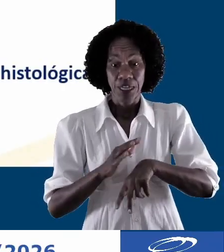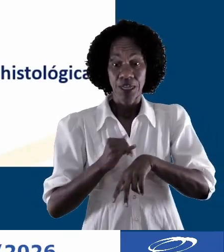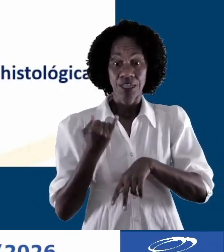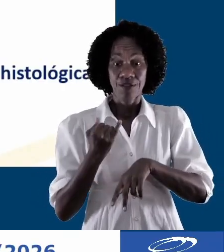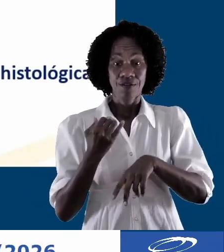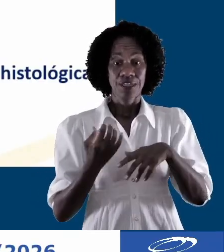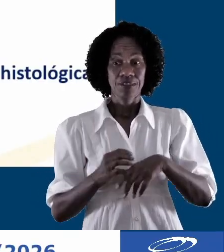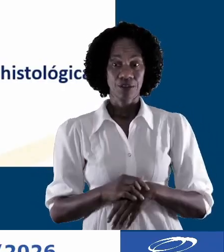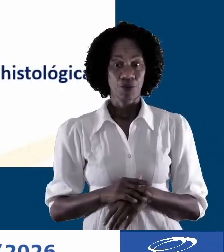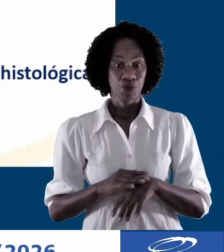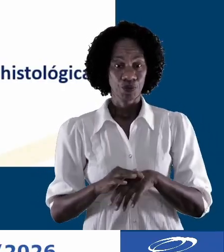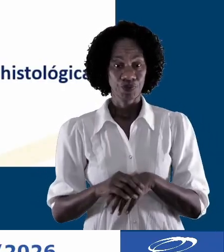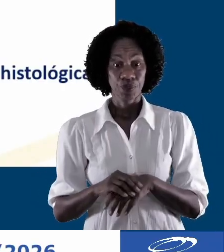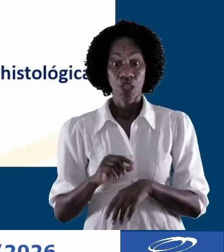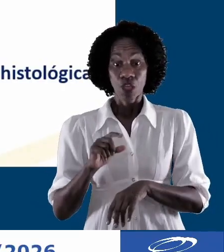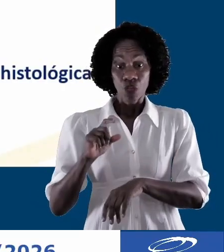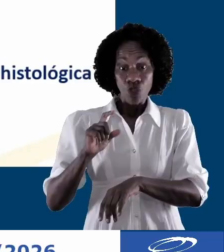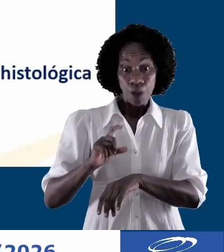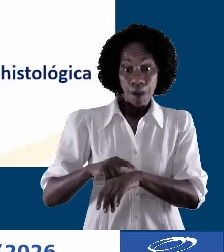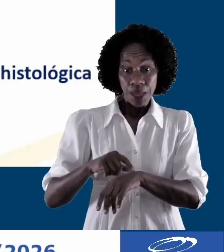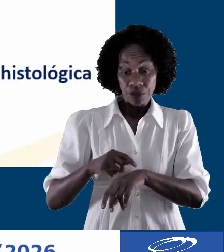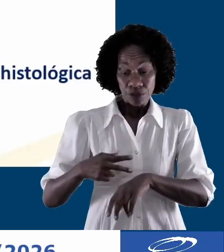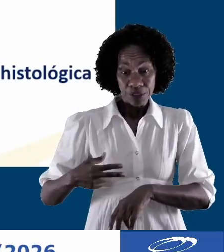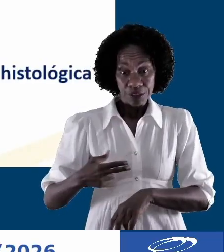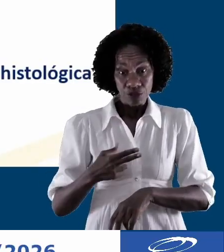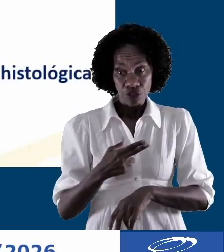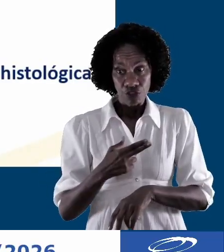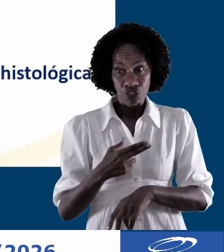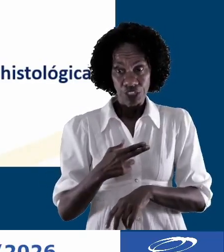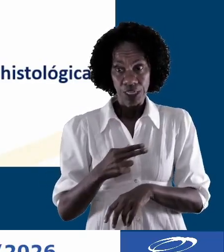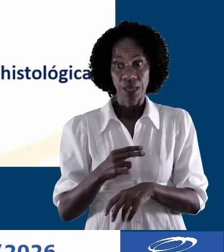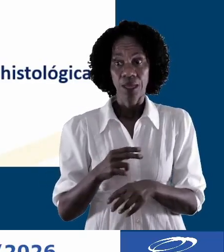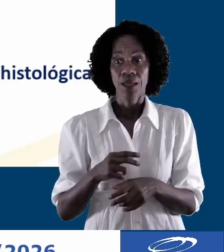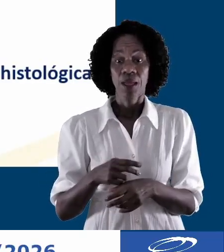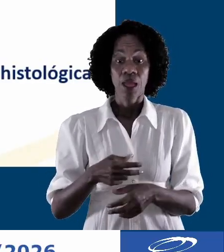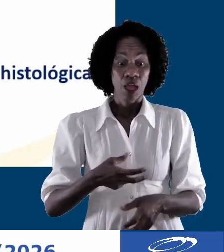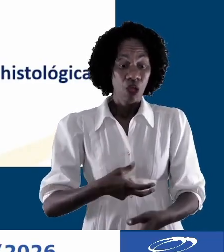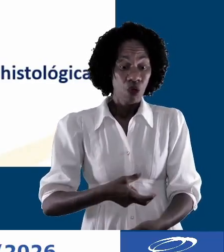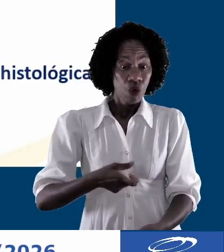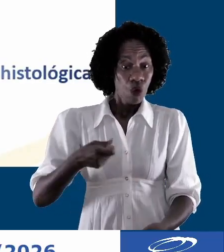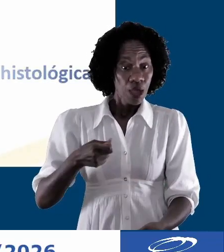cirurgia, você colhe material para análise dos tecidos.